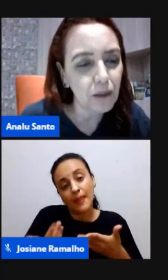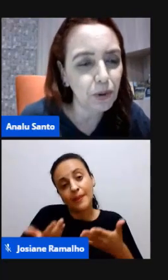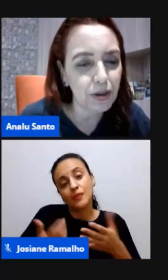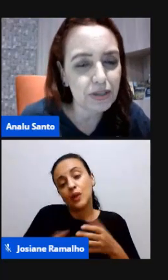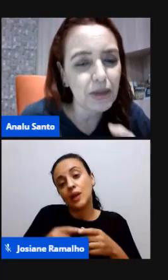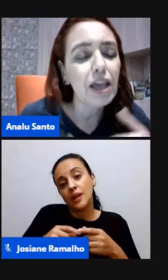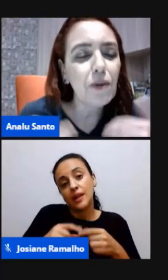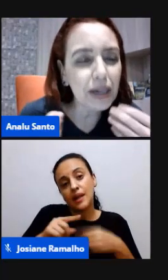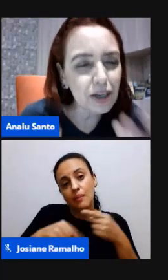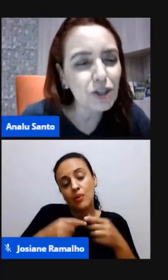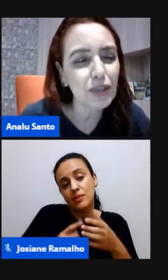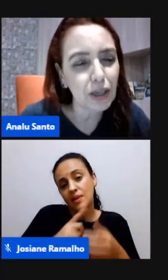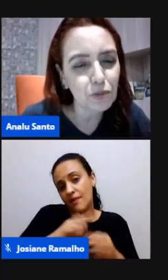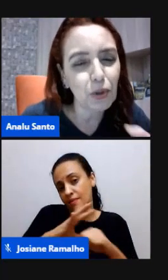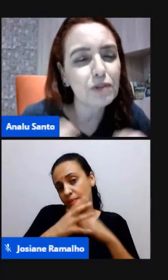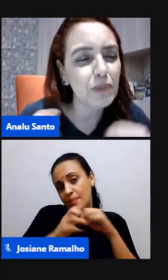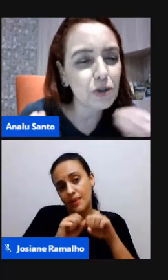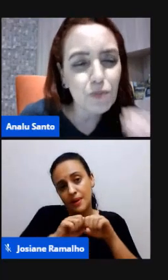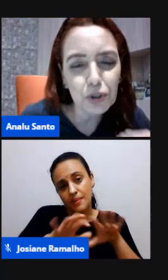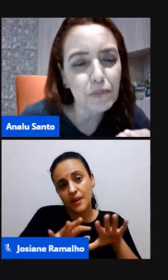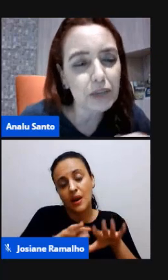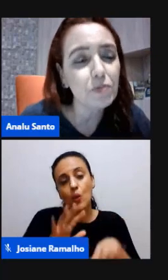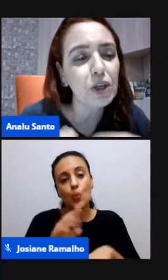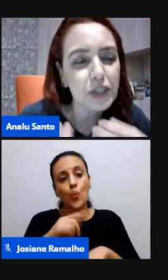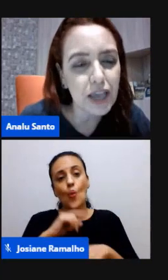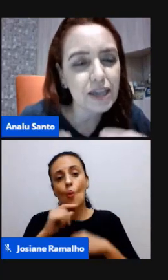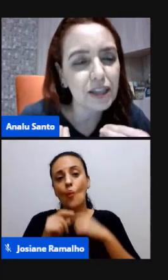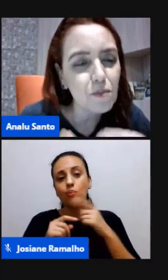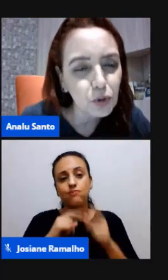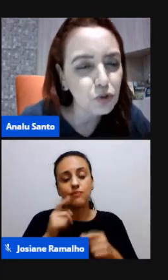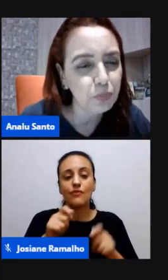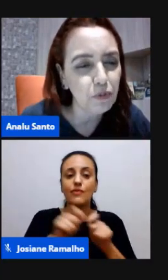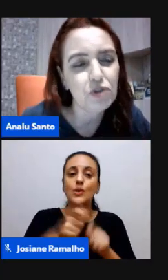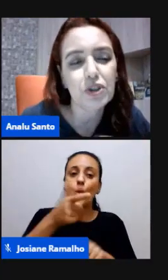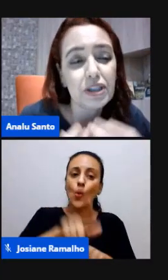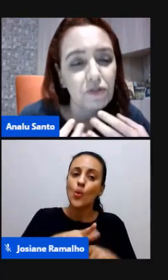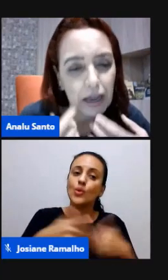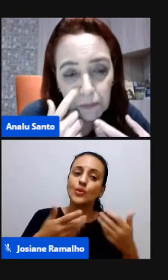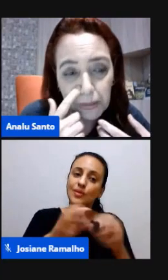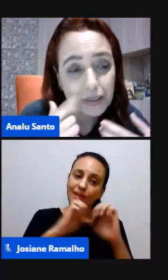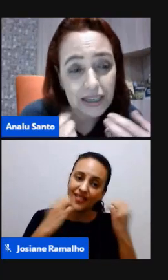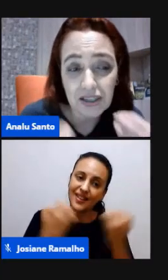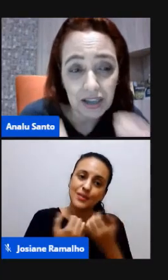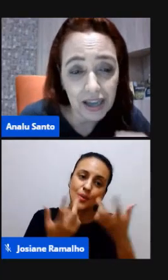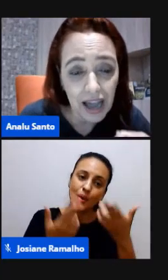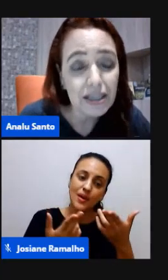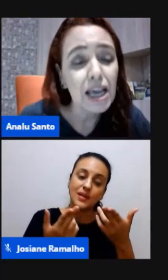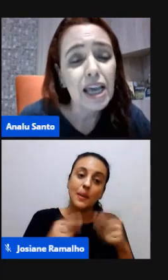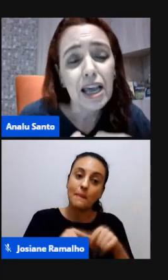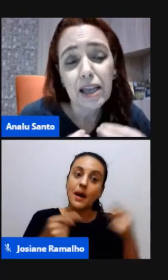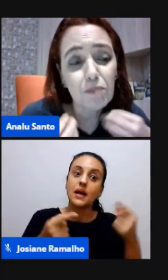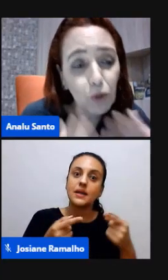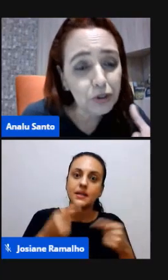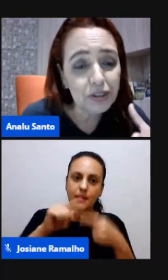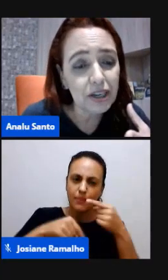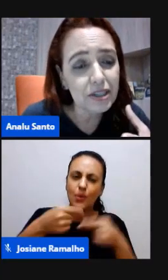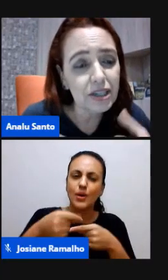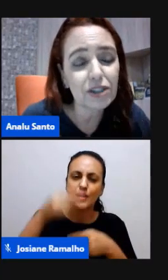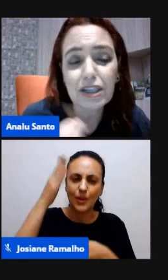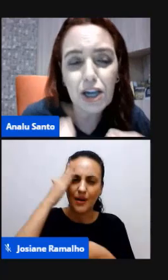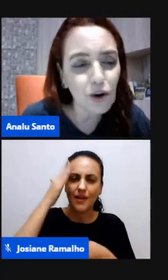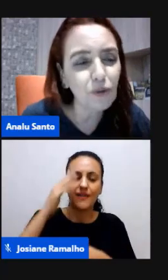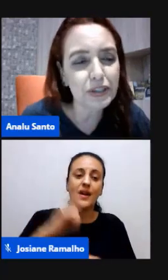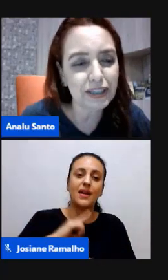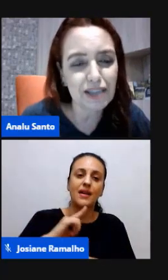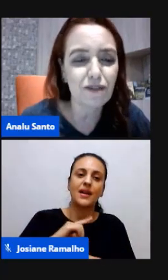ter a próxima. Eu acredito que nas próximas, muito mais, porque eu sei que tem muitos professores que fazem pesquisas legais, muito